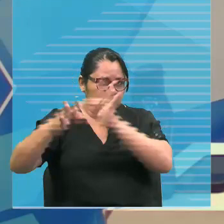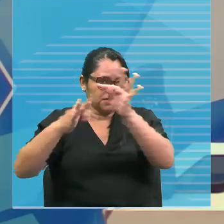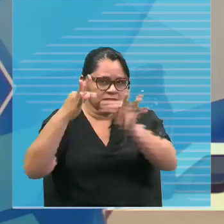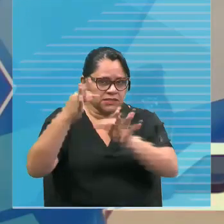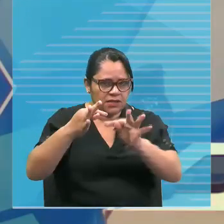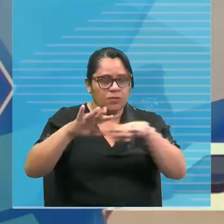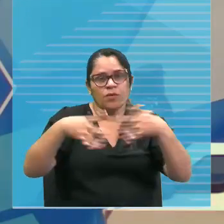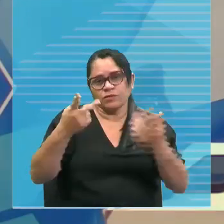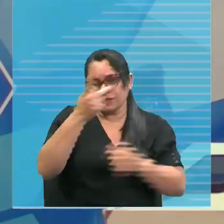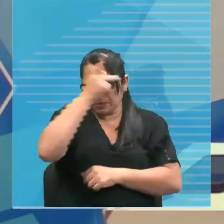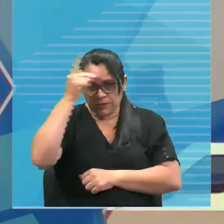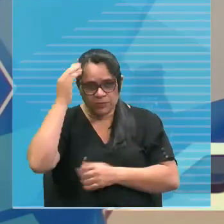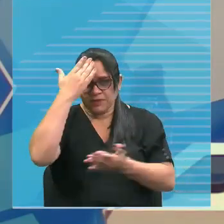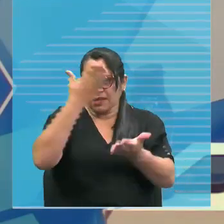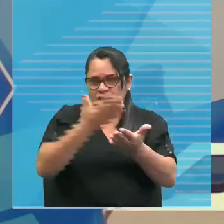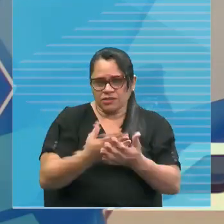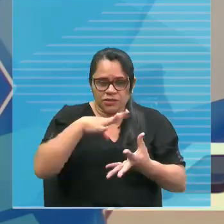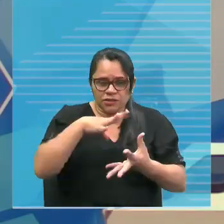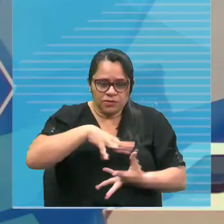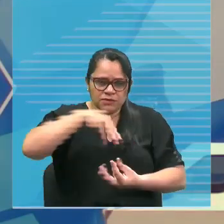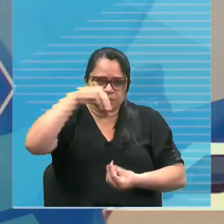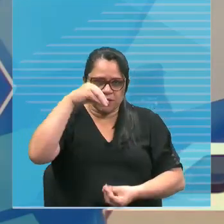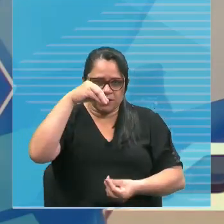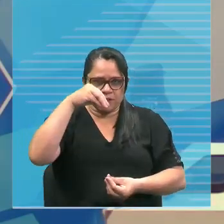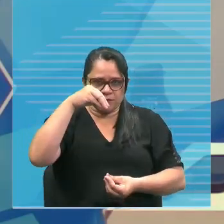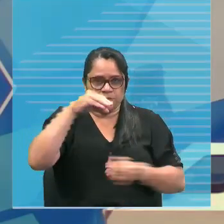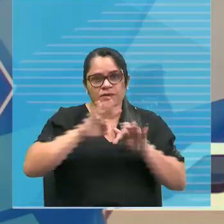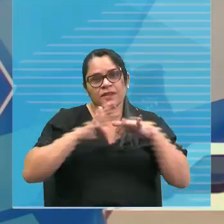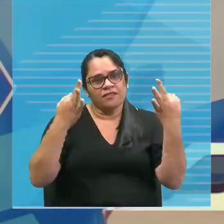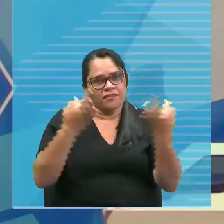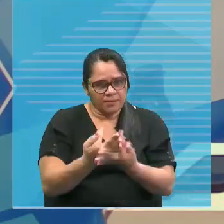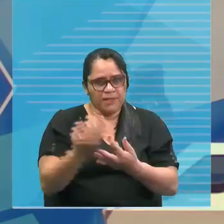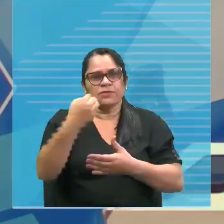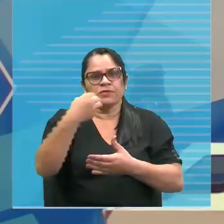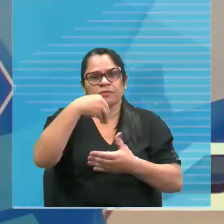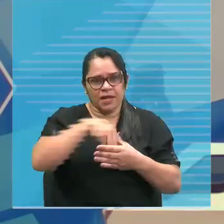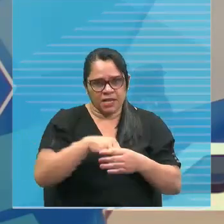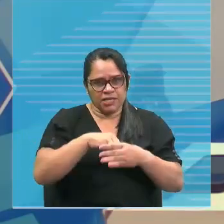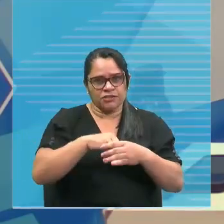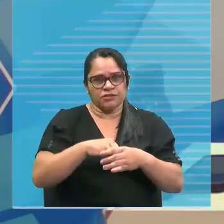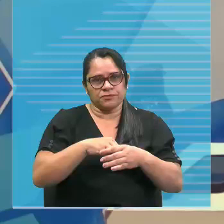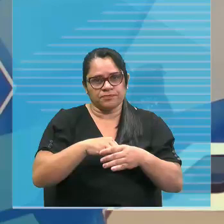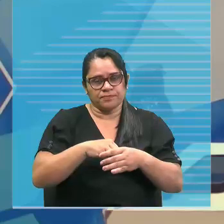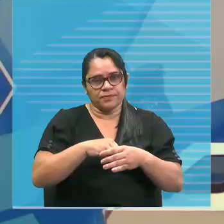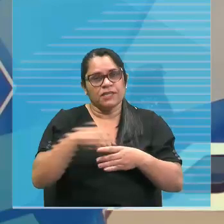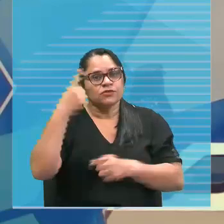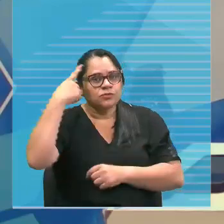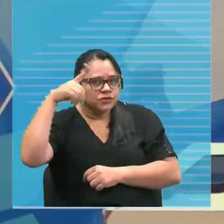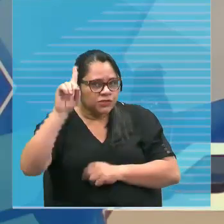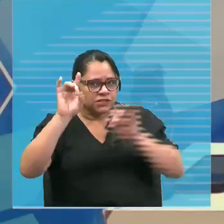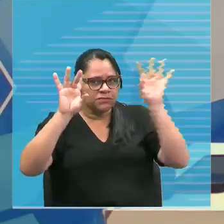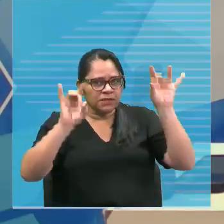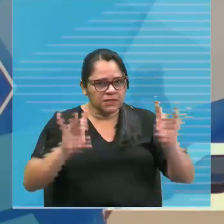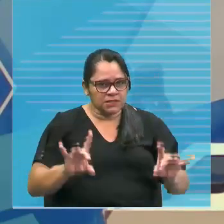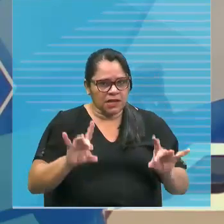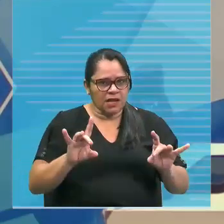acreditam que as almas dos parentes dos antepassados nesses dias vem celebrar